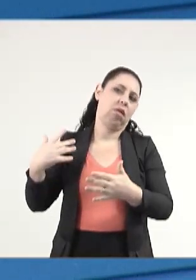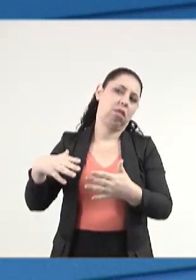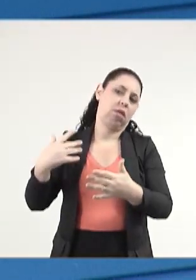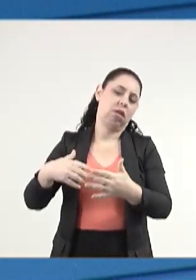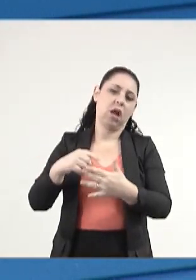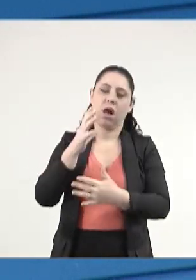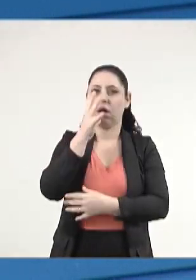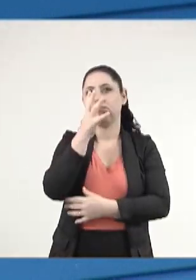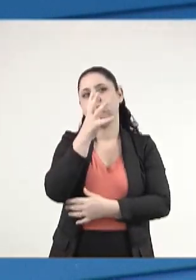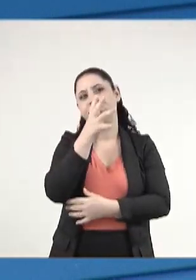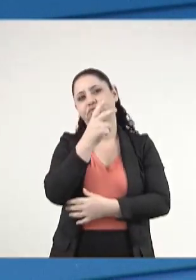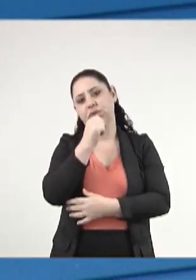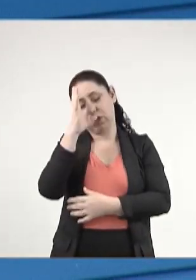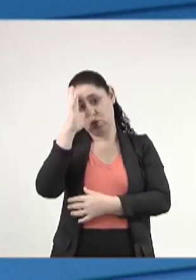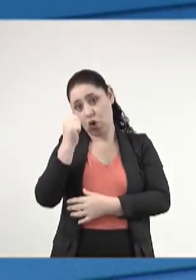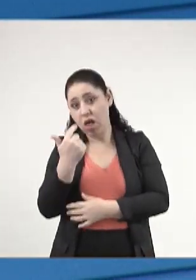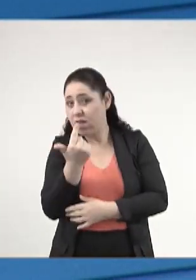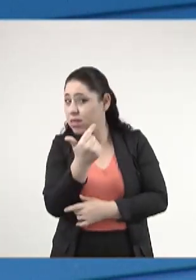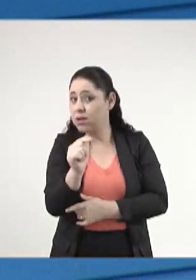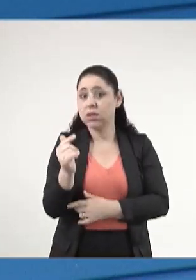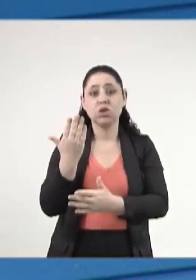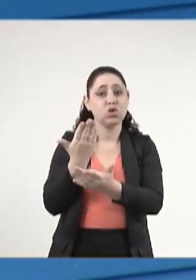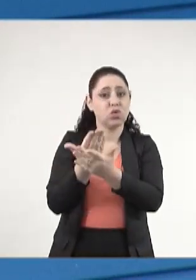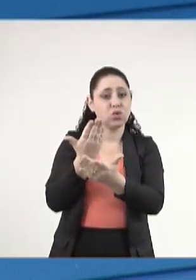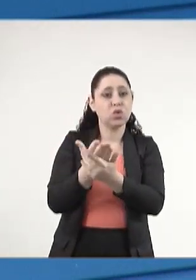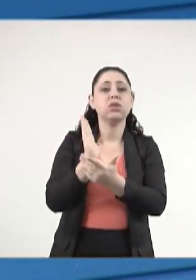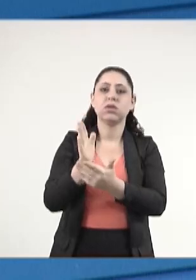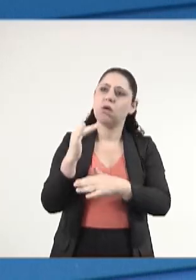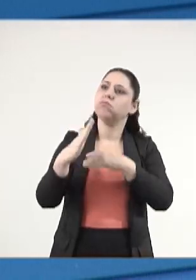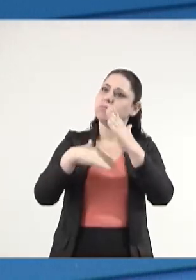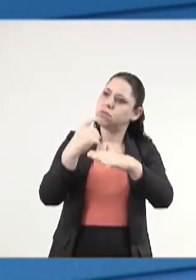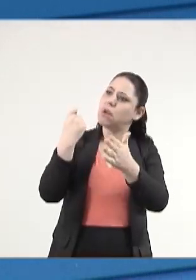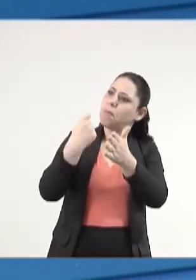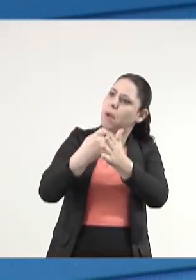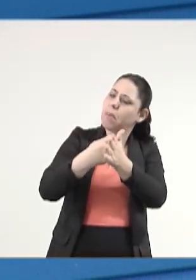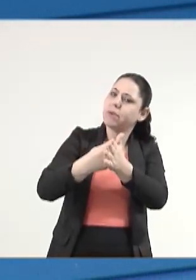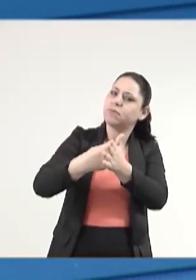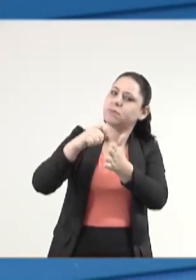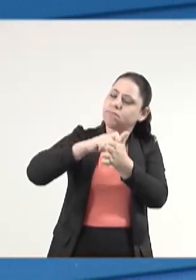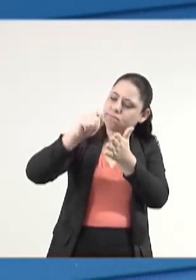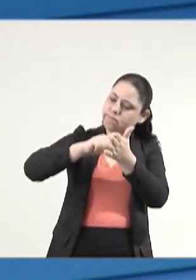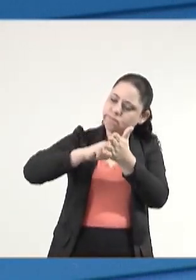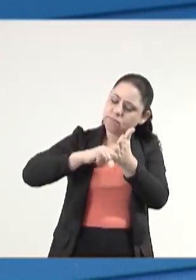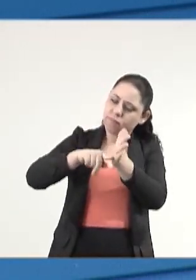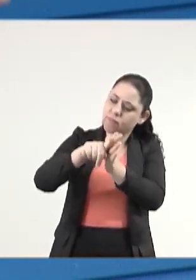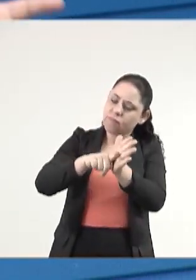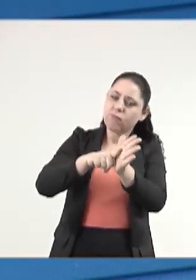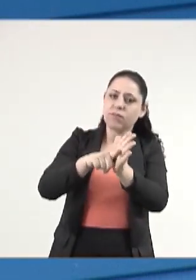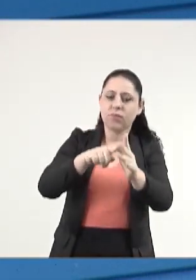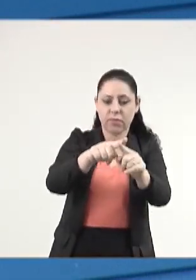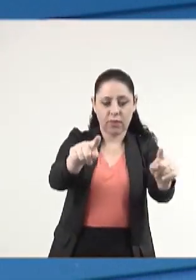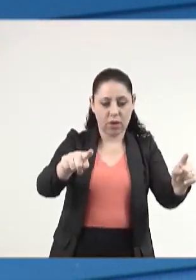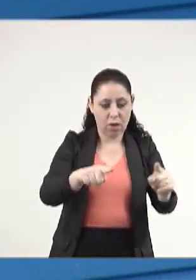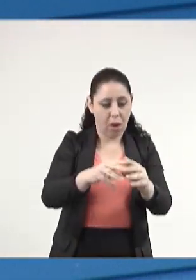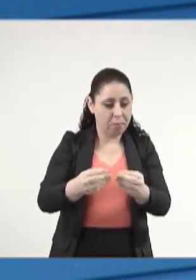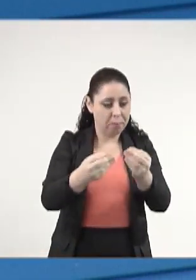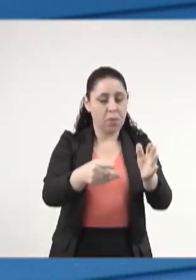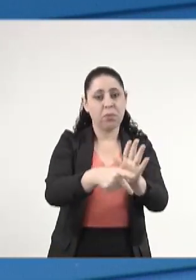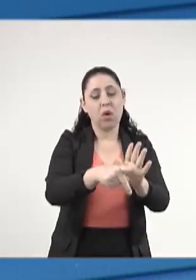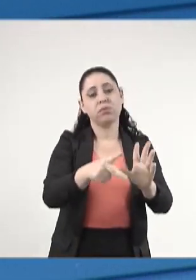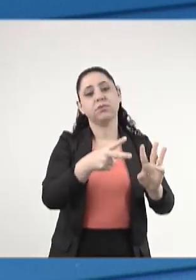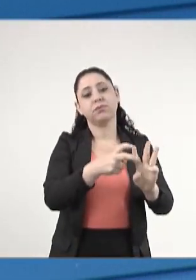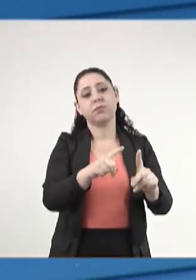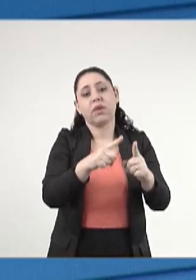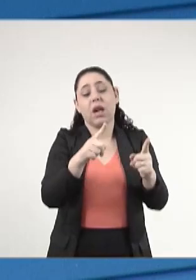uma solução, já há estudos avançados, né, de demarcação da terra indígena lá em